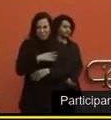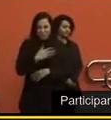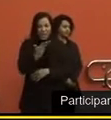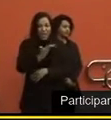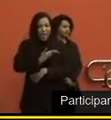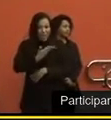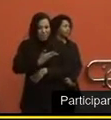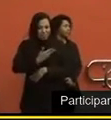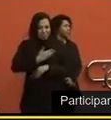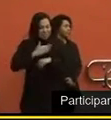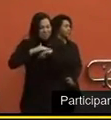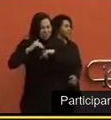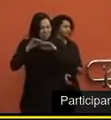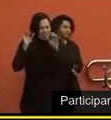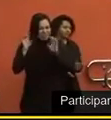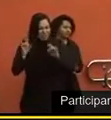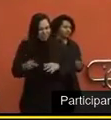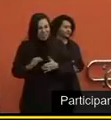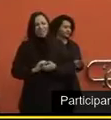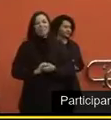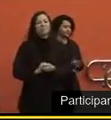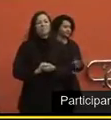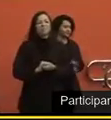Amigos queridos.